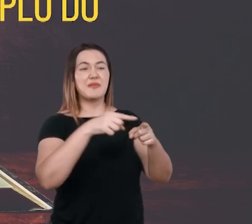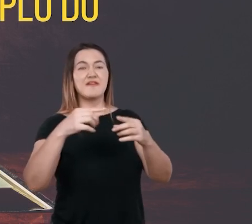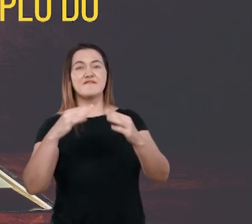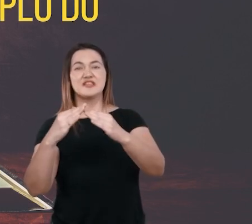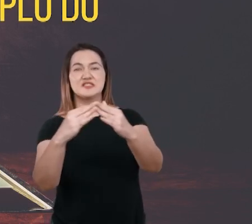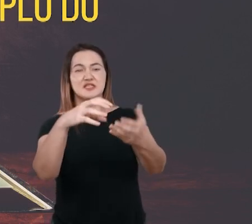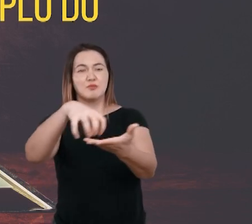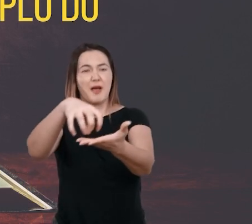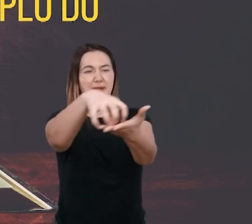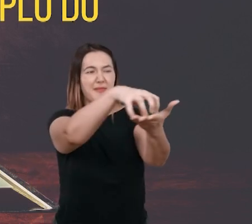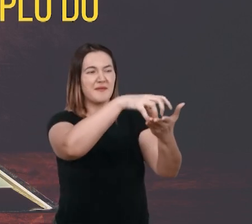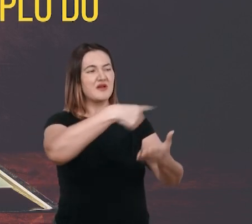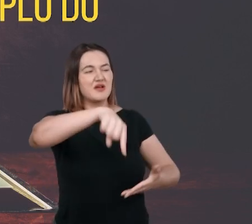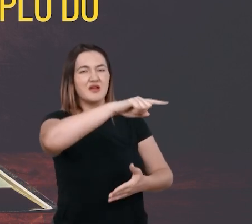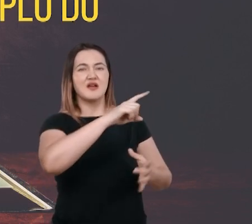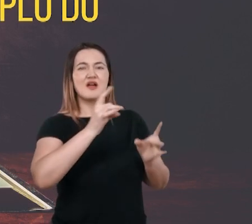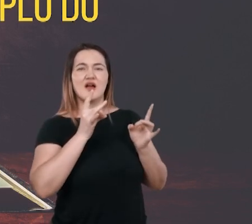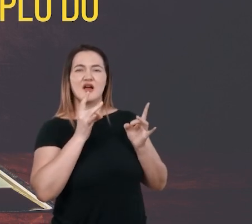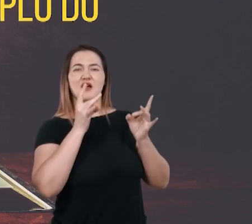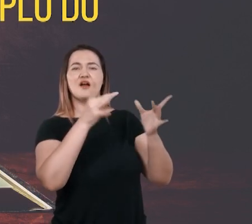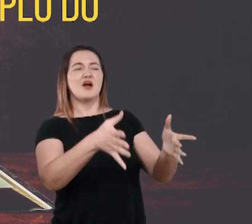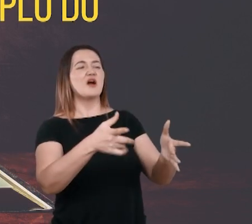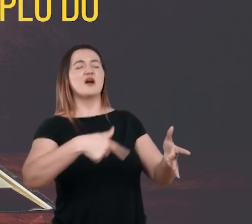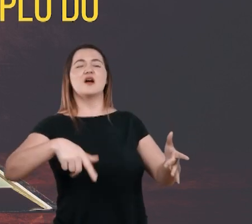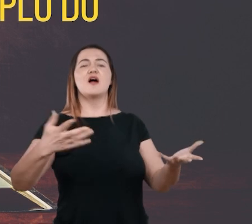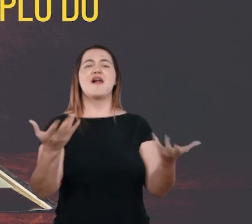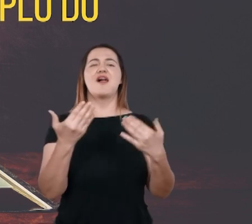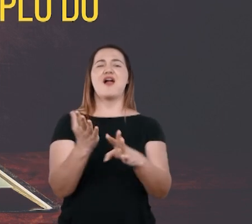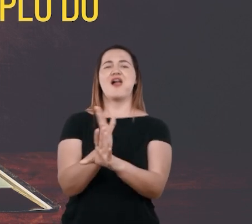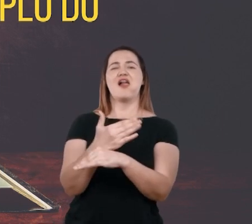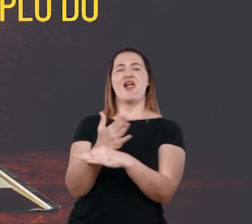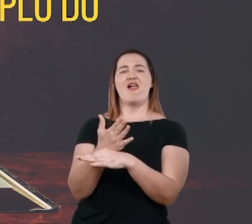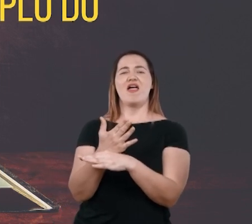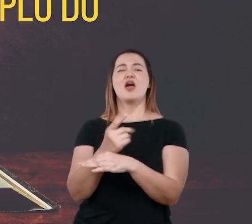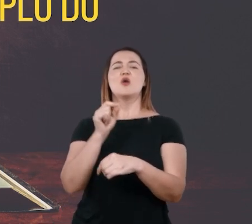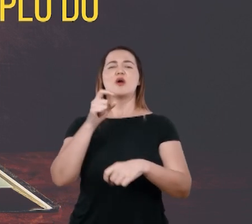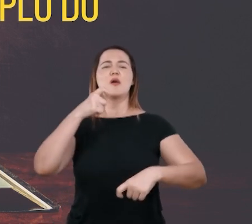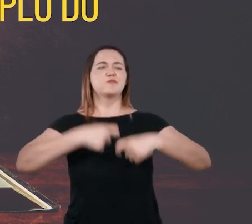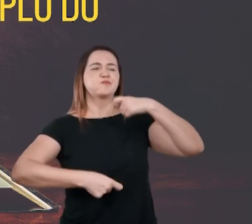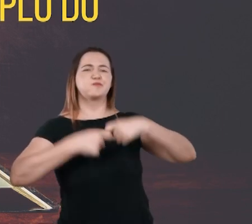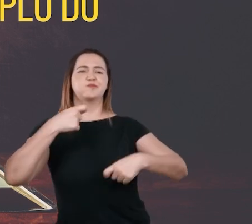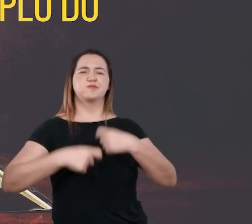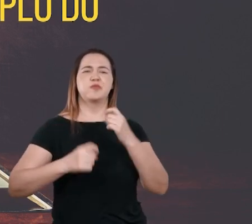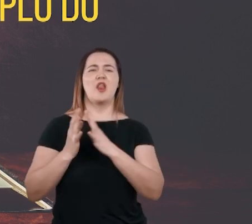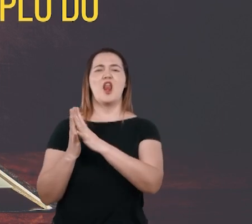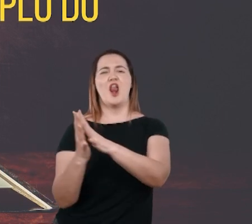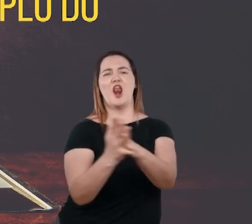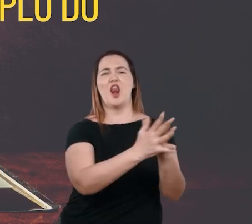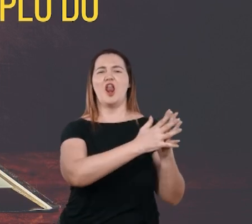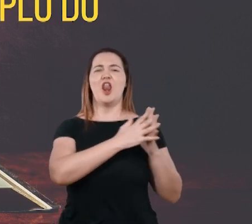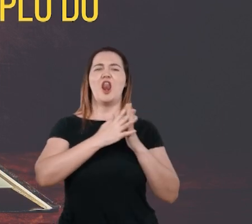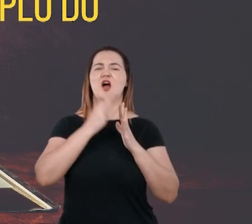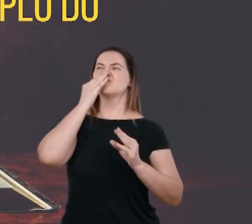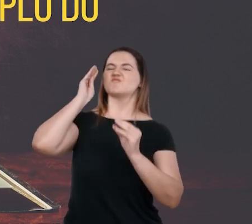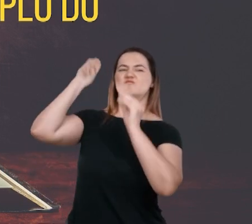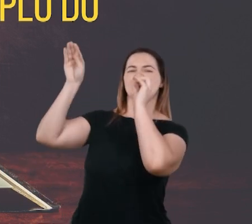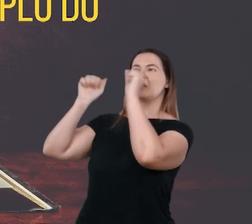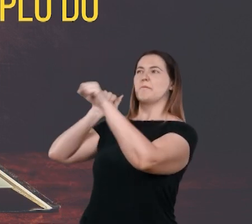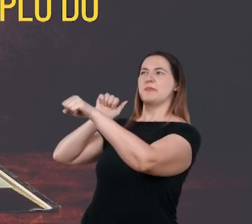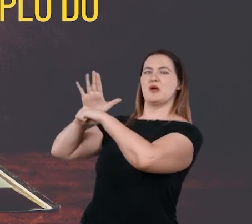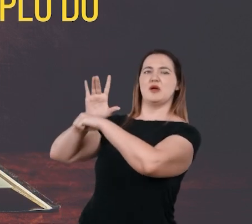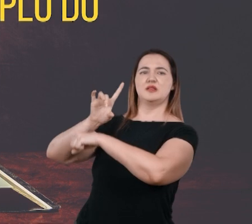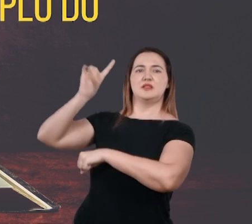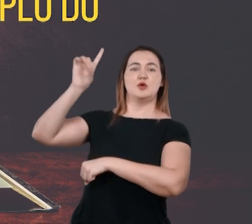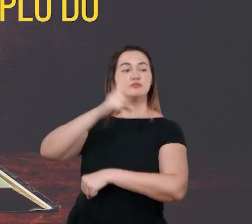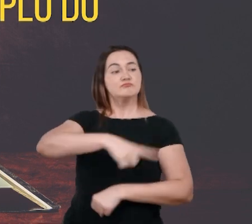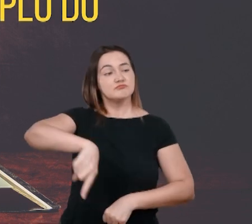que também se entregaram à imoralidade e adotaram práticas contrárias à natureza, foram